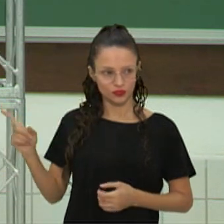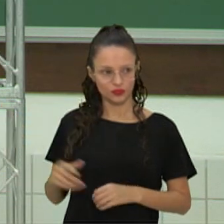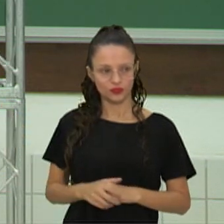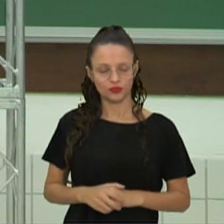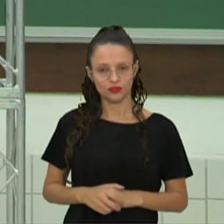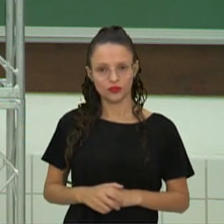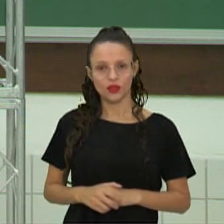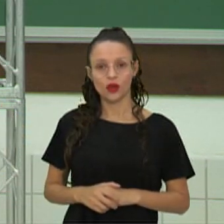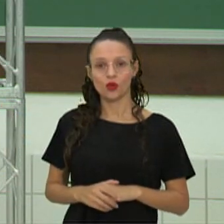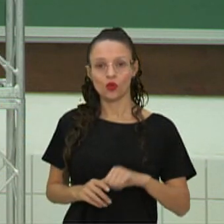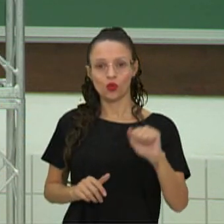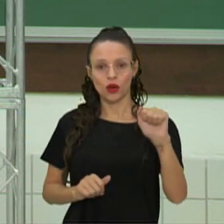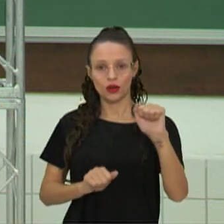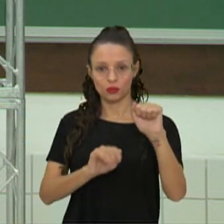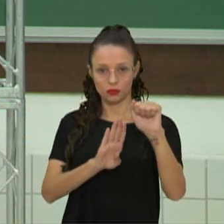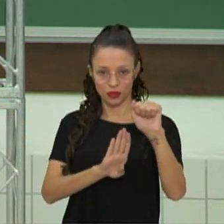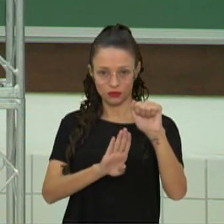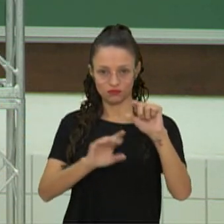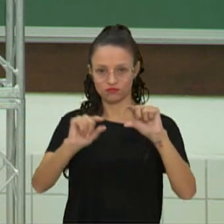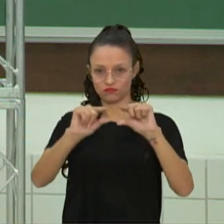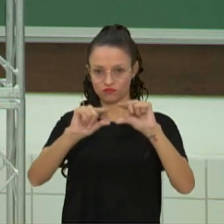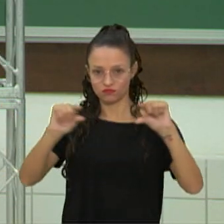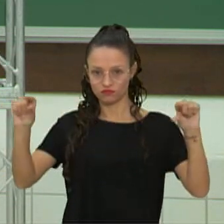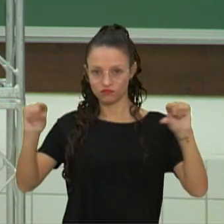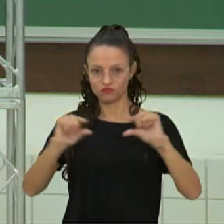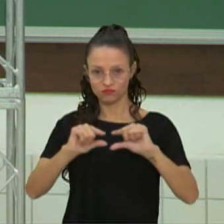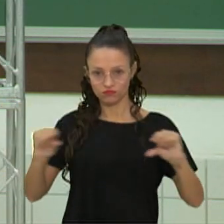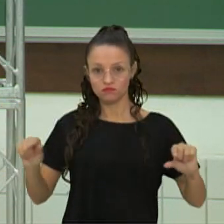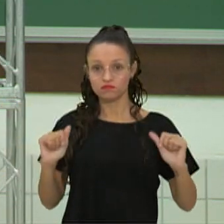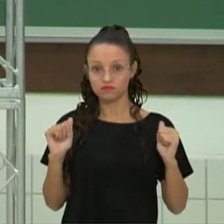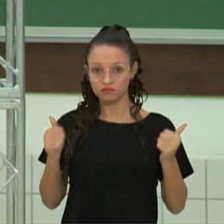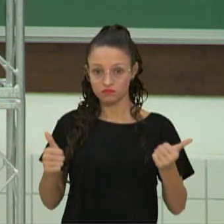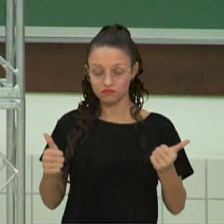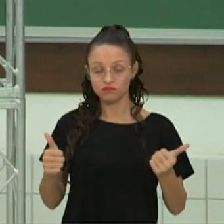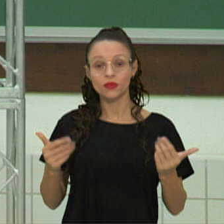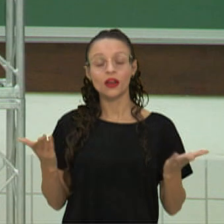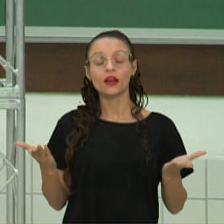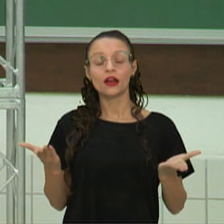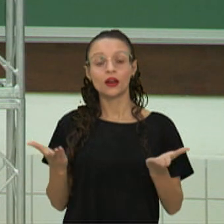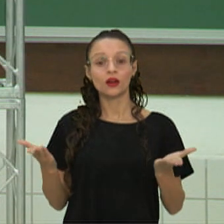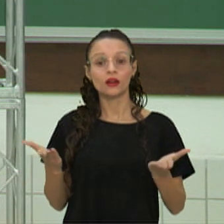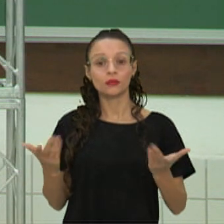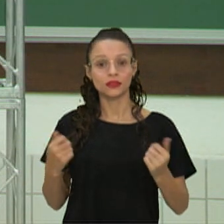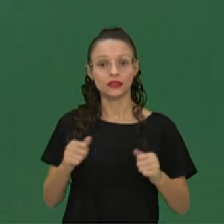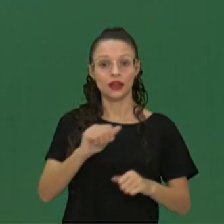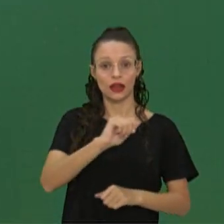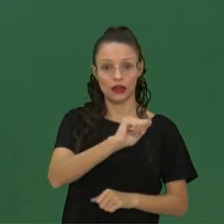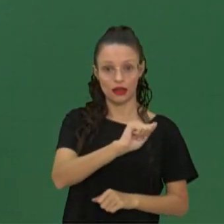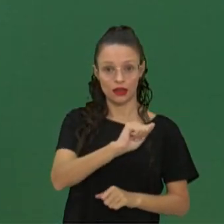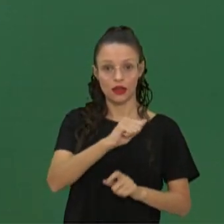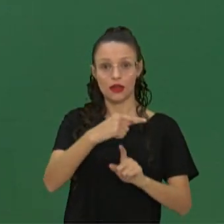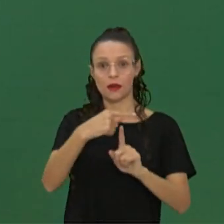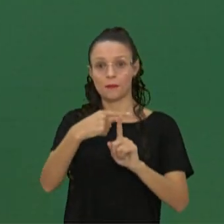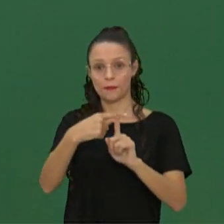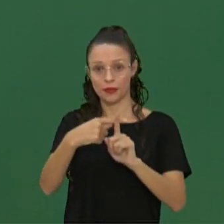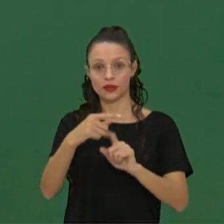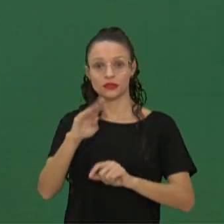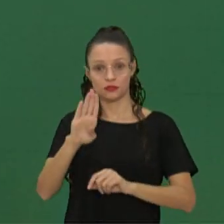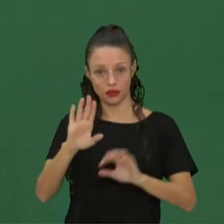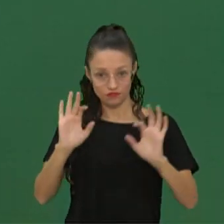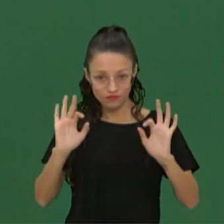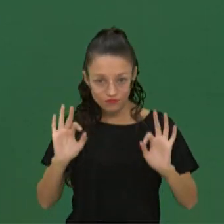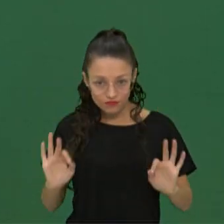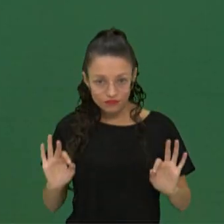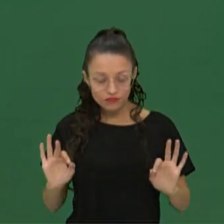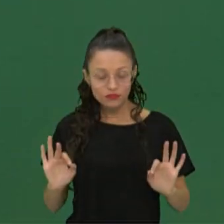A está aqui, o polinômio B está aqui. O que eu quero fazer? Eu quero fazer A mais C. Aliás, A mais B. Ok? Então, eu vou